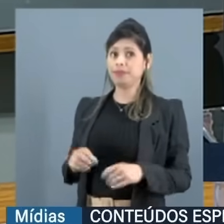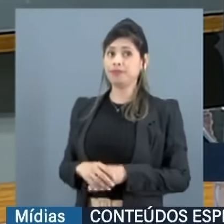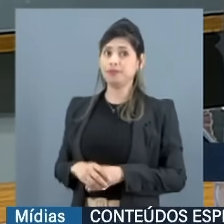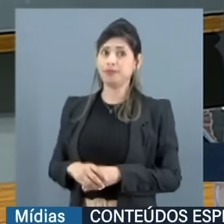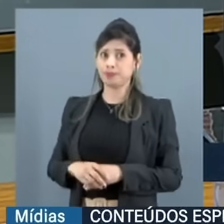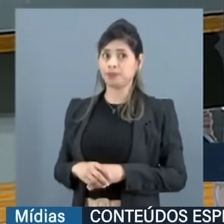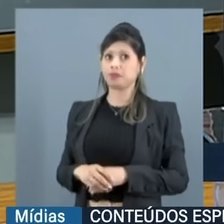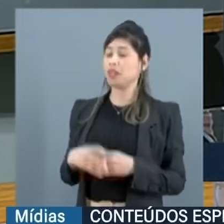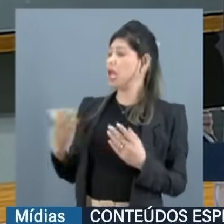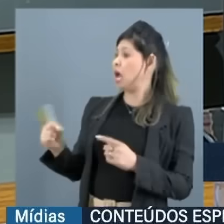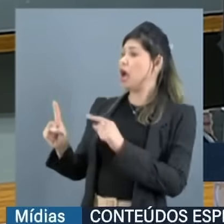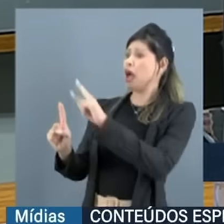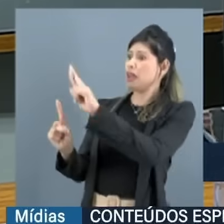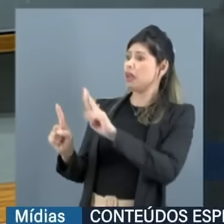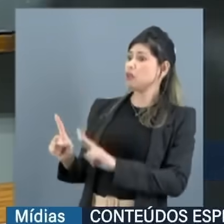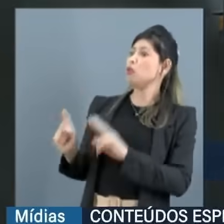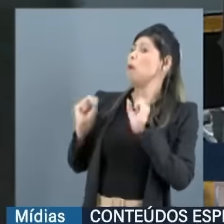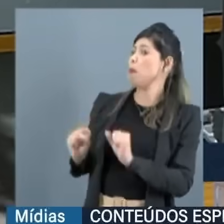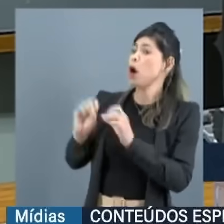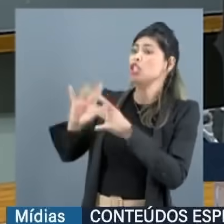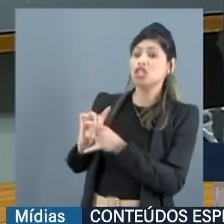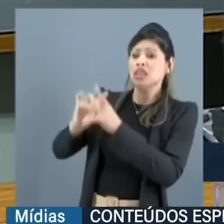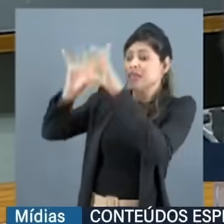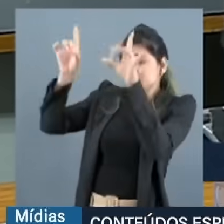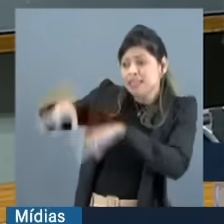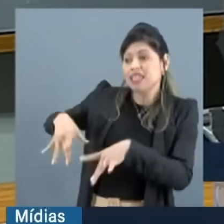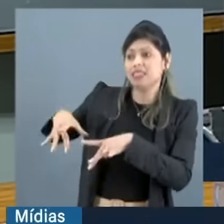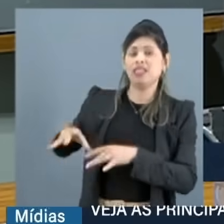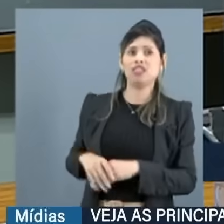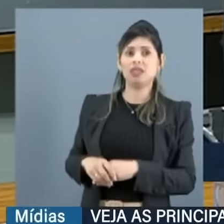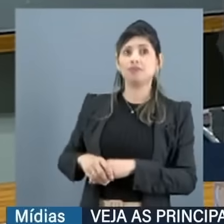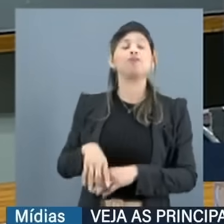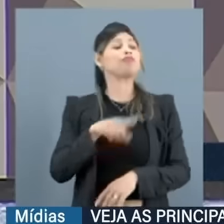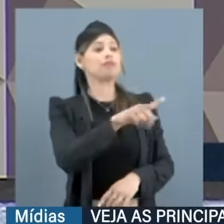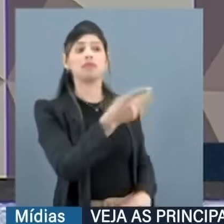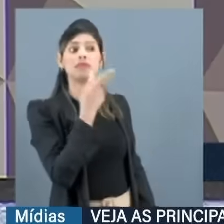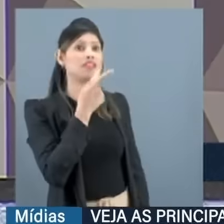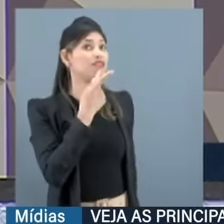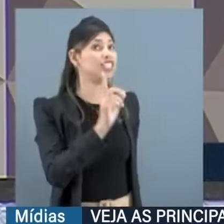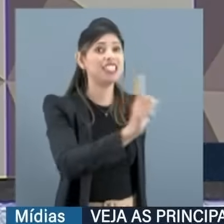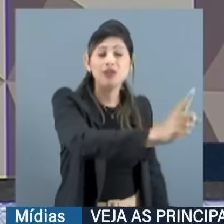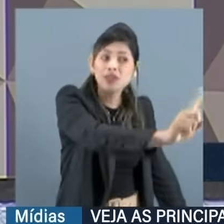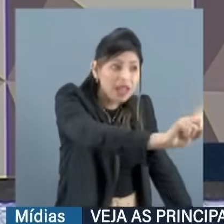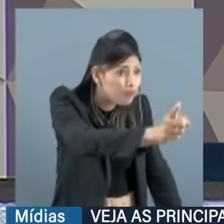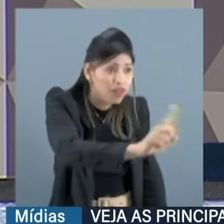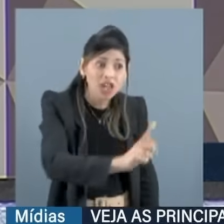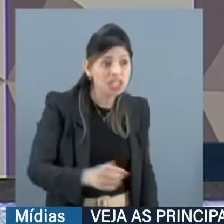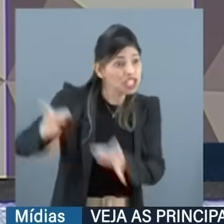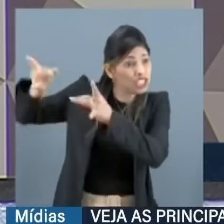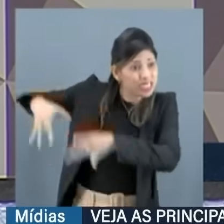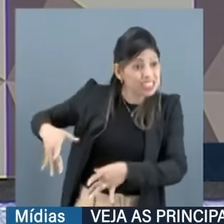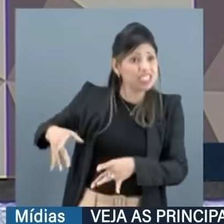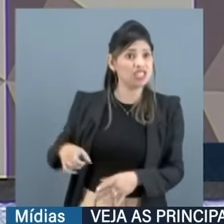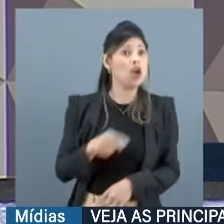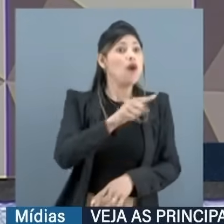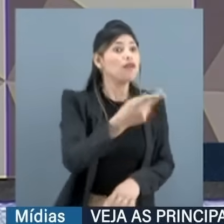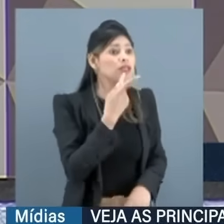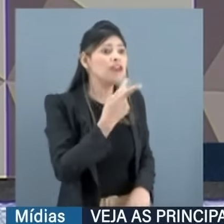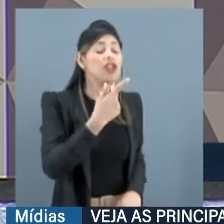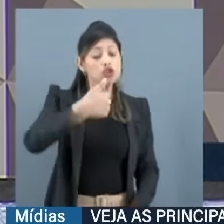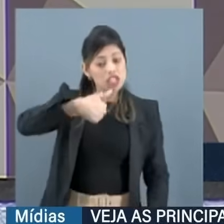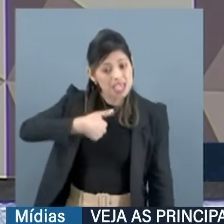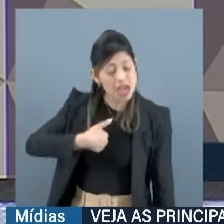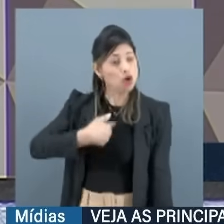poderia renunciar, eu acho que seria... Mas o Vossa Excelência não está falando em renúncia, me desculpe, Vossa Excelência não está falando em renúncia, Vossa Excelência está falando que eu tenho a